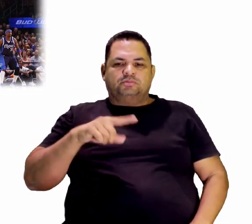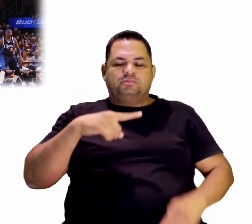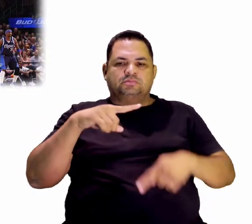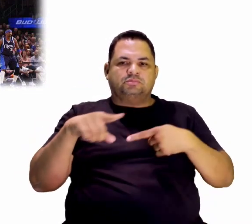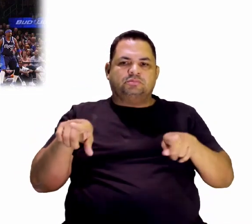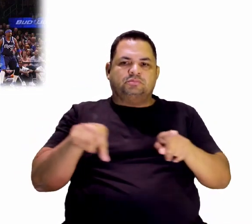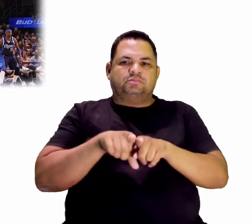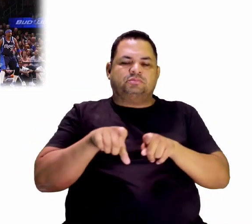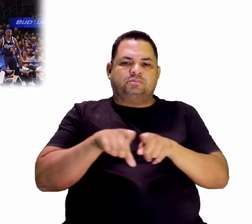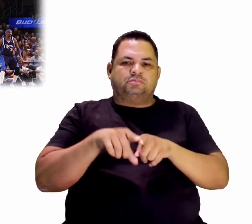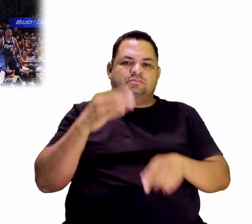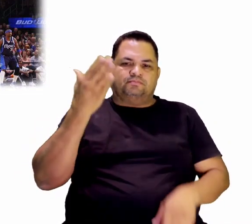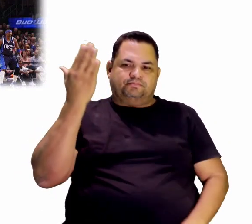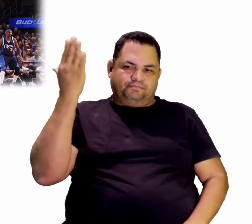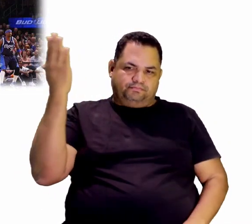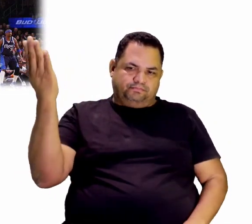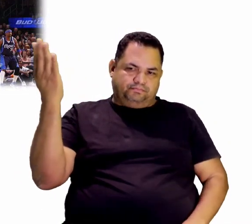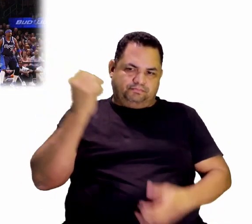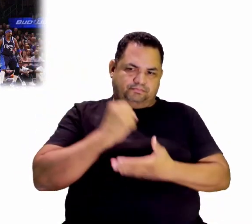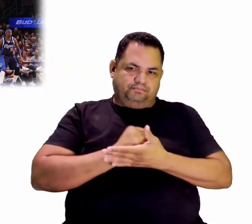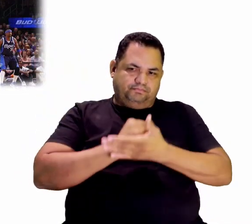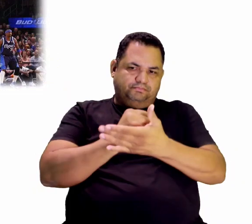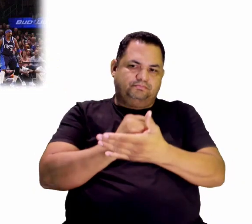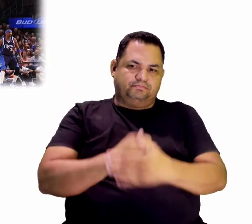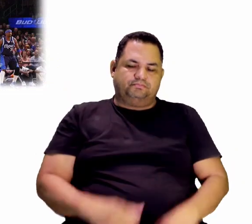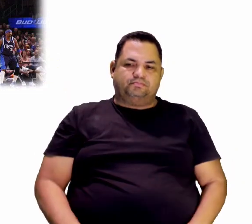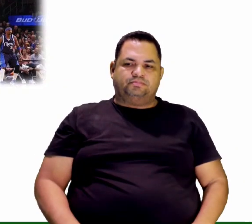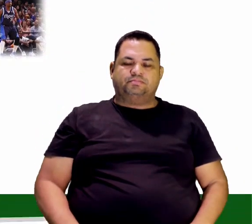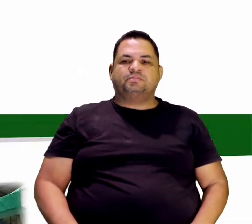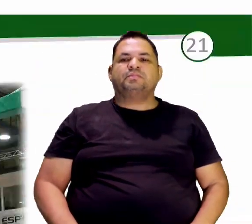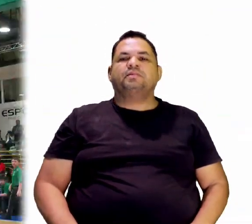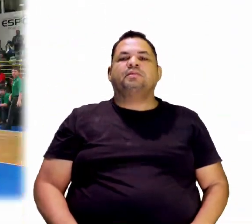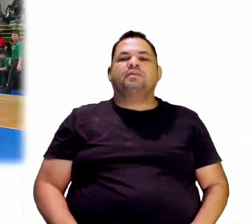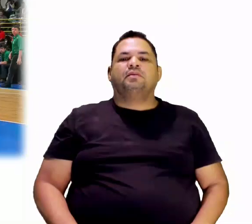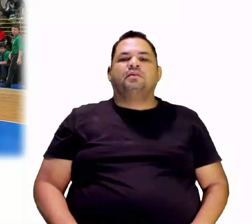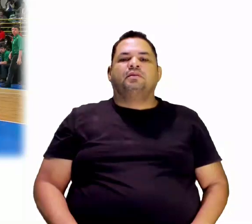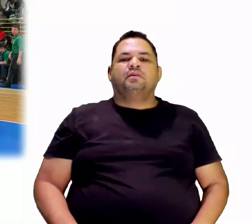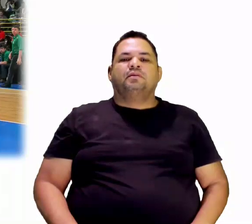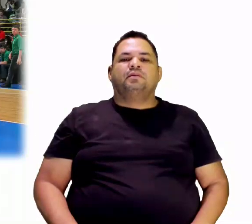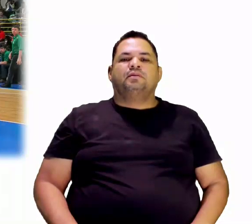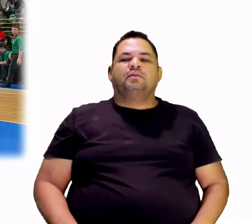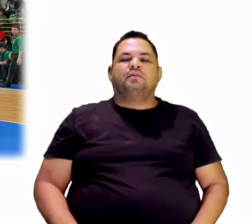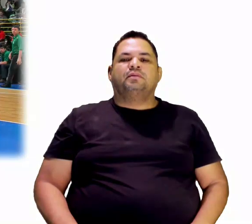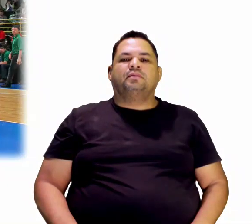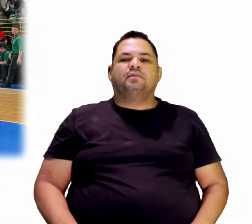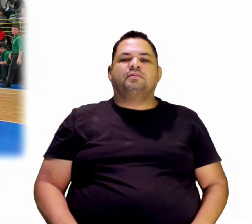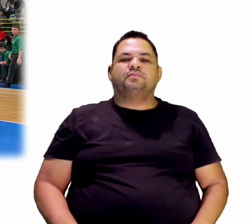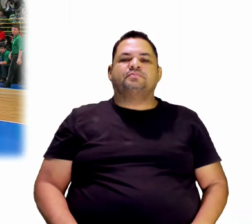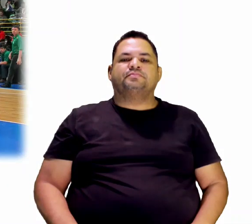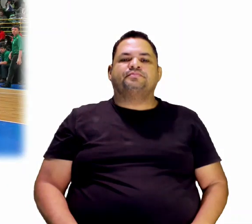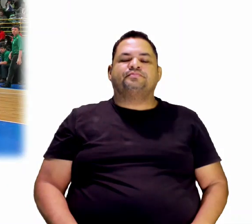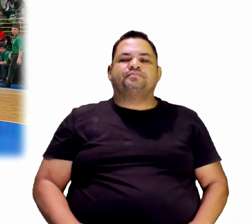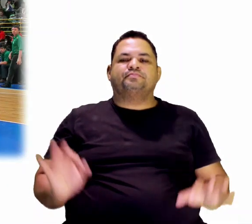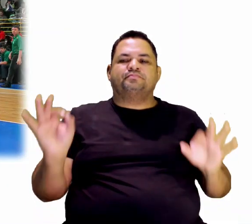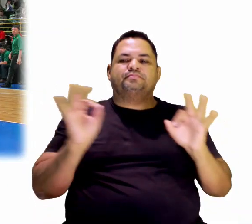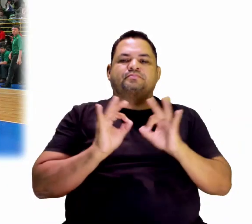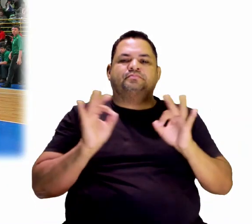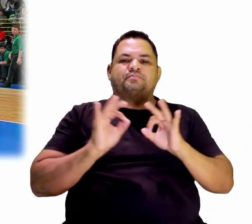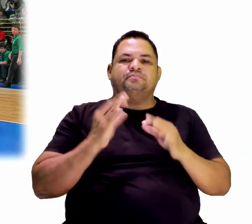a empunhadura, a recepção, o passe, o arremesso, o drible e a finta